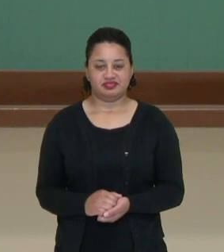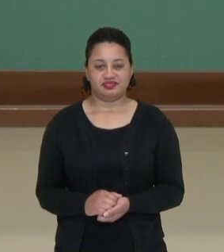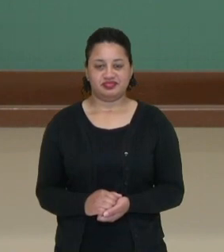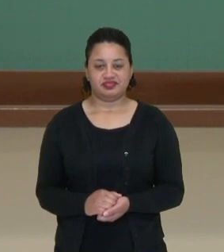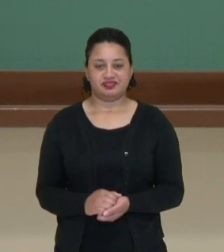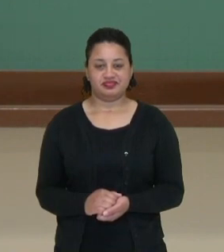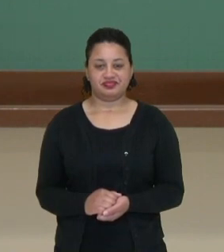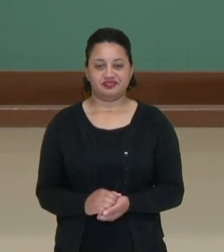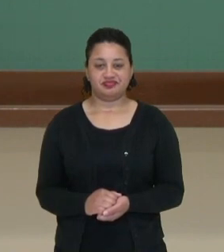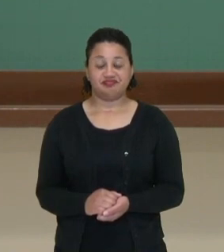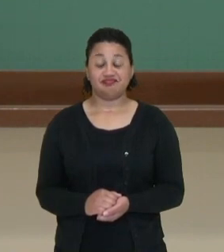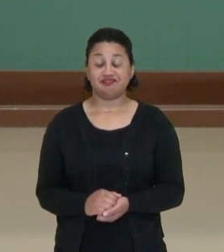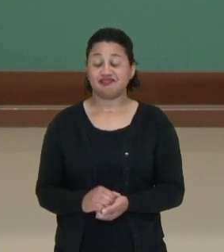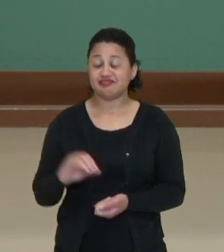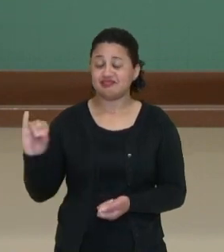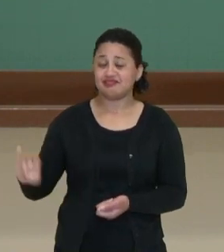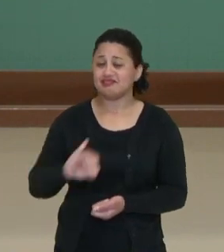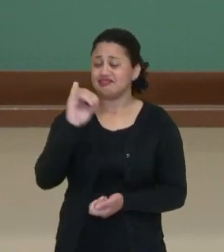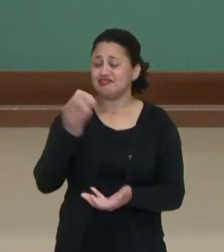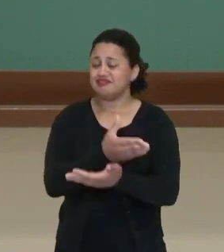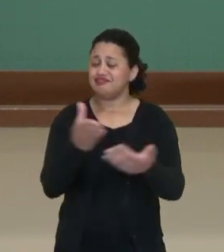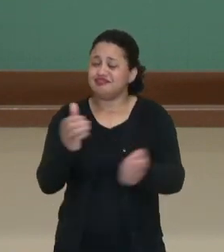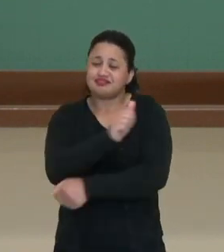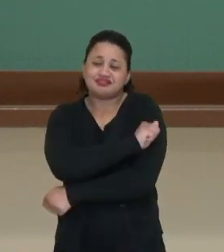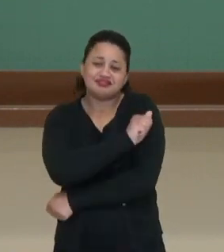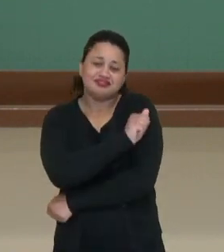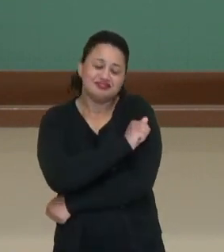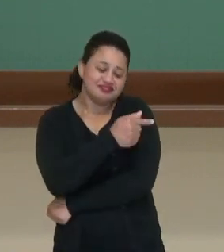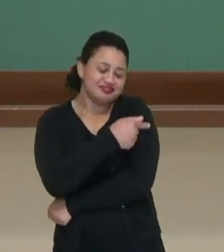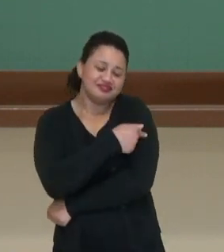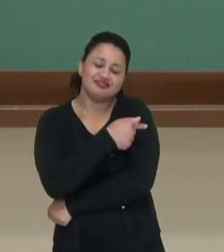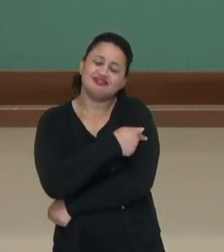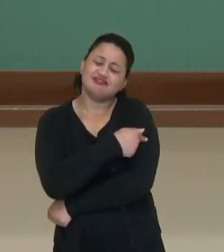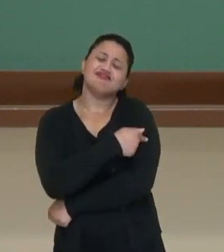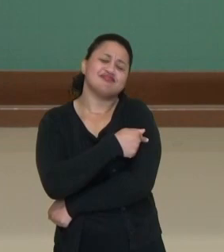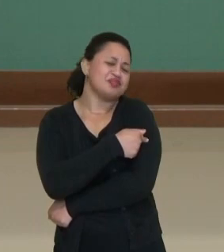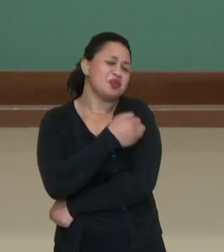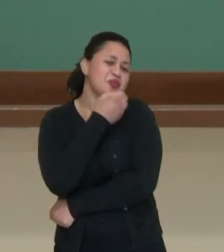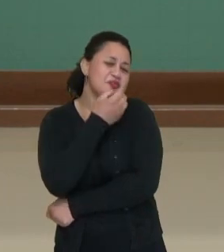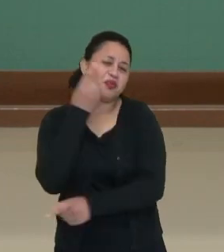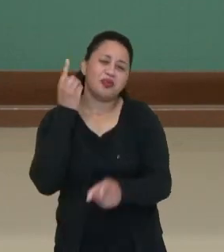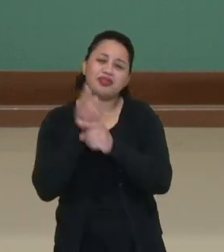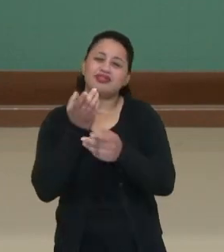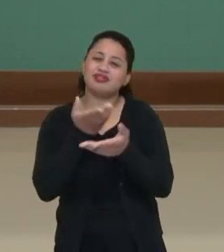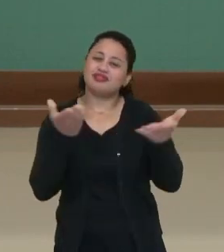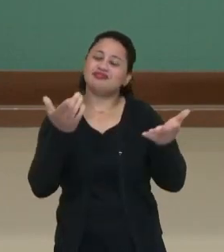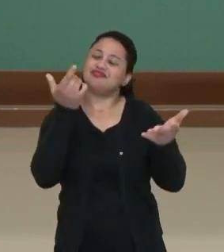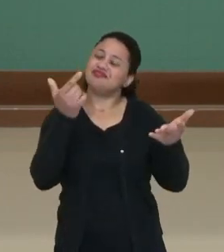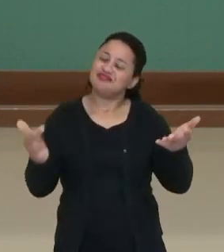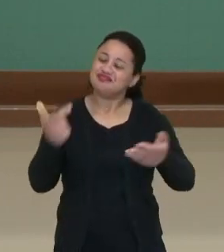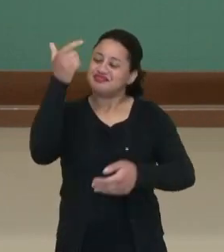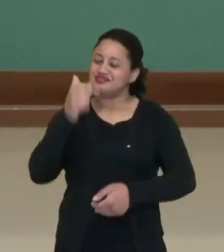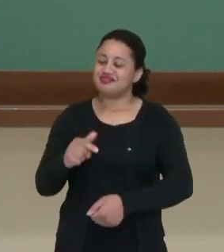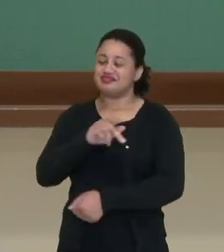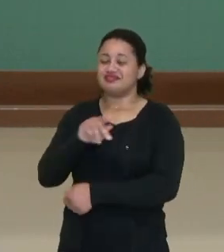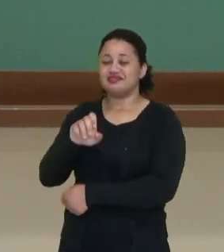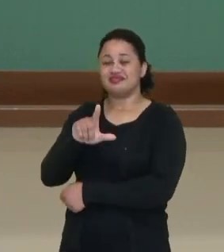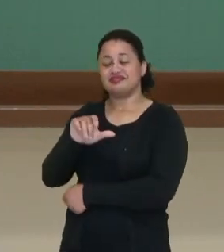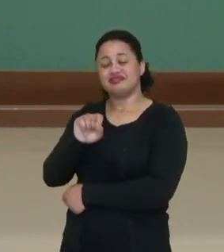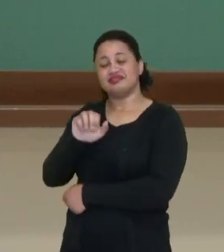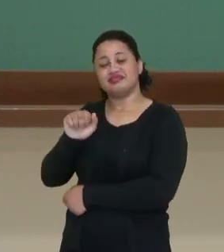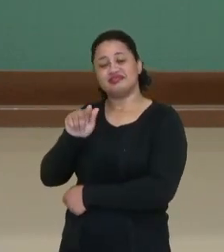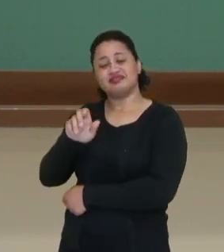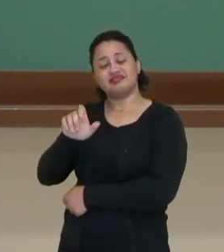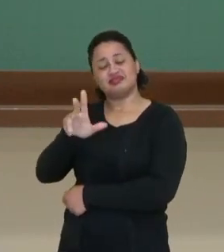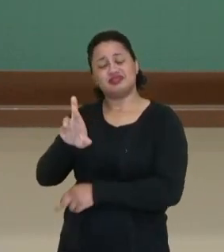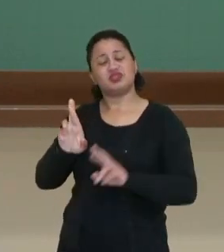Olá, queridos alunos do 7º ano, que alegria estar aqui com você novamente, professora Elisângela, e eu espero que